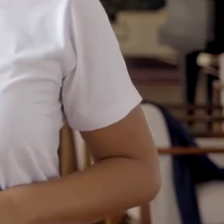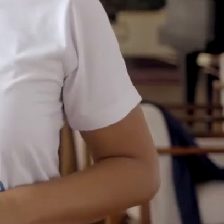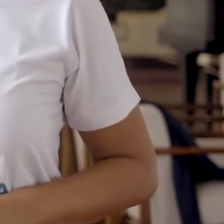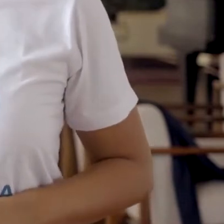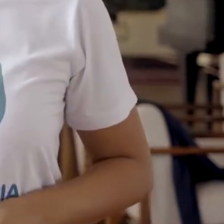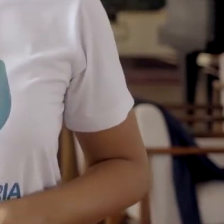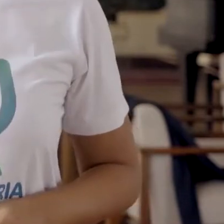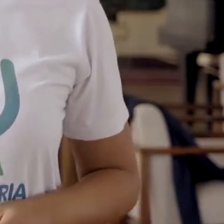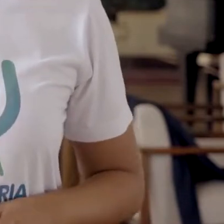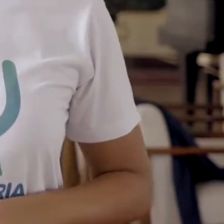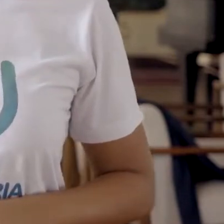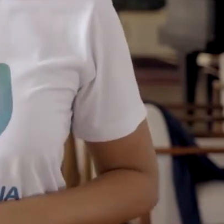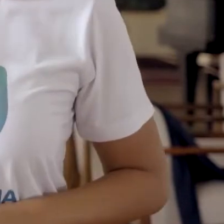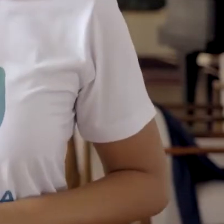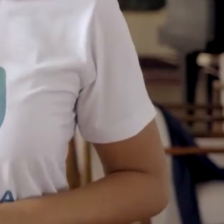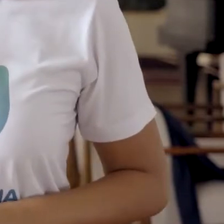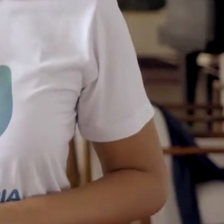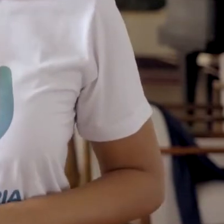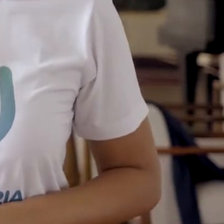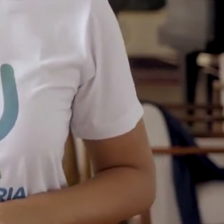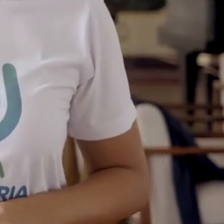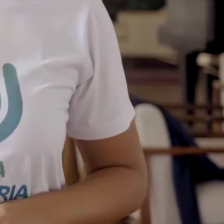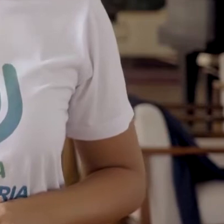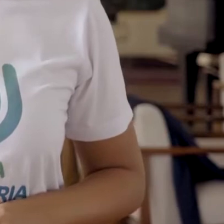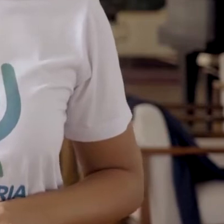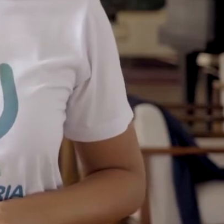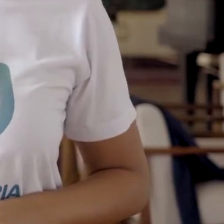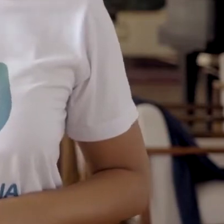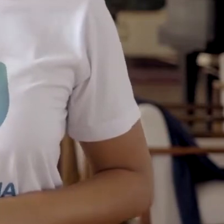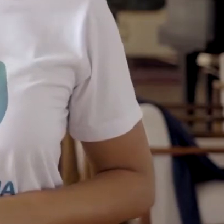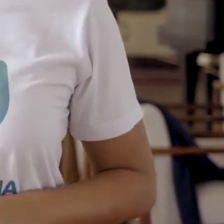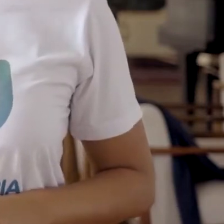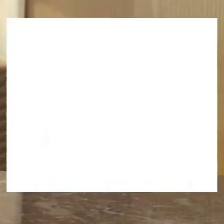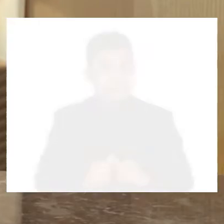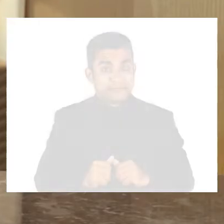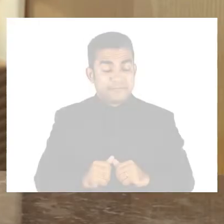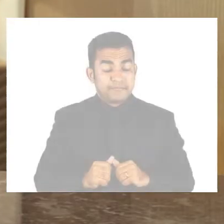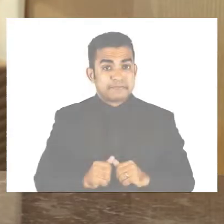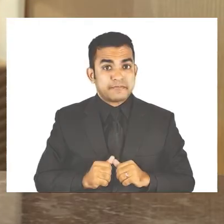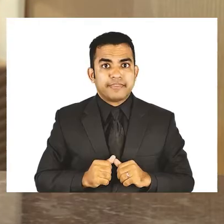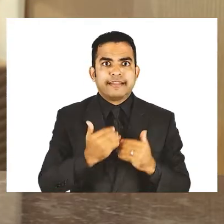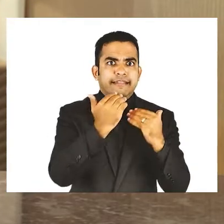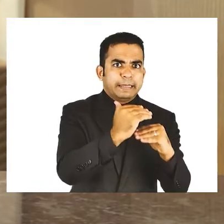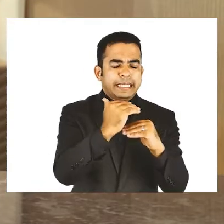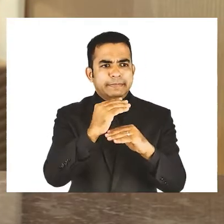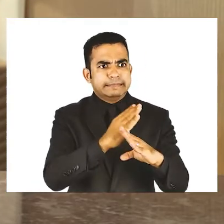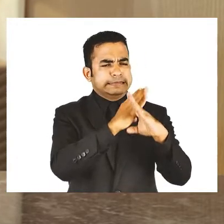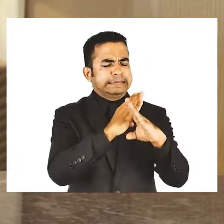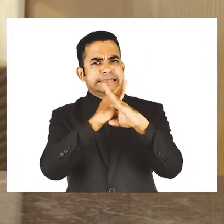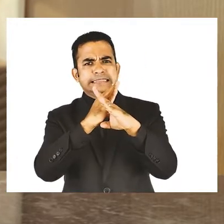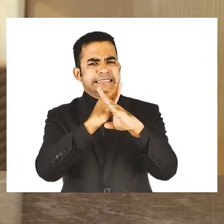estratégias os conhecimentos dos voluntários e voluntárias. A abordar as barreiras